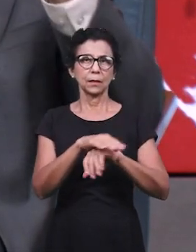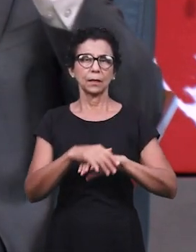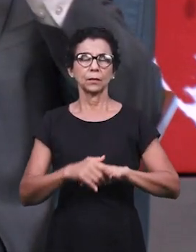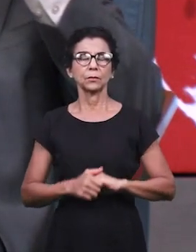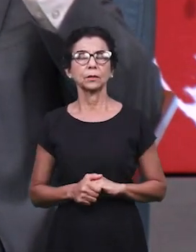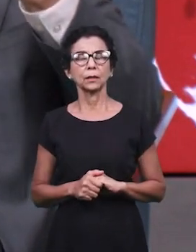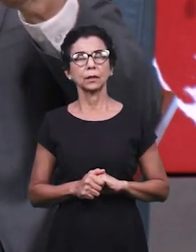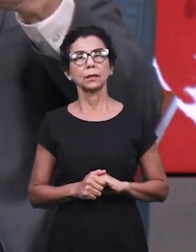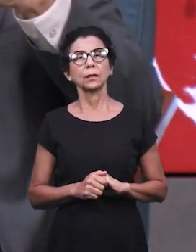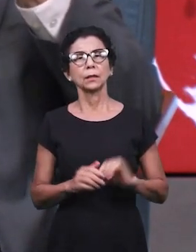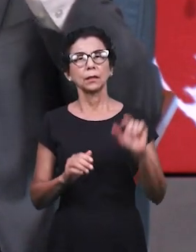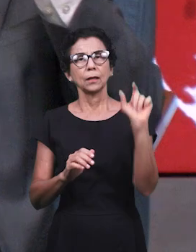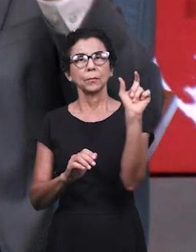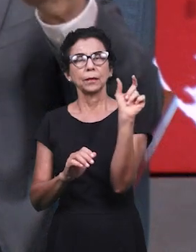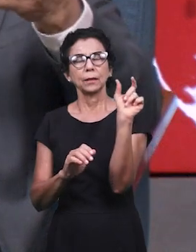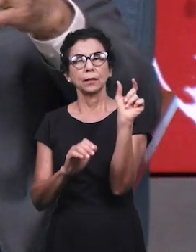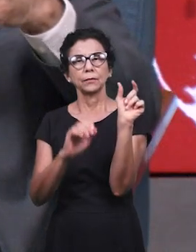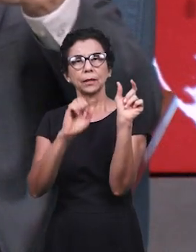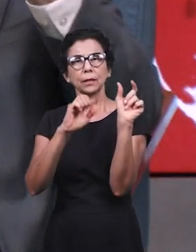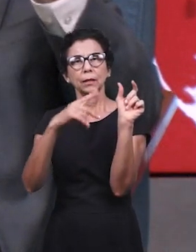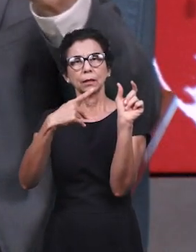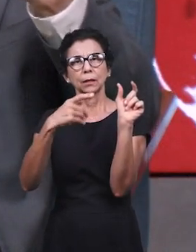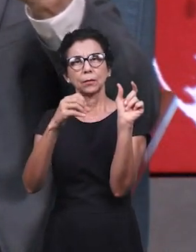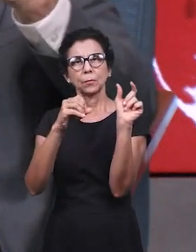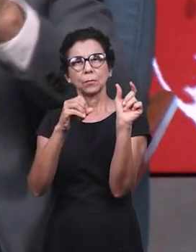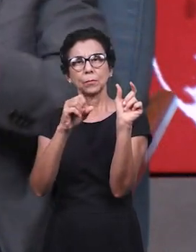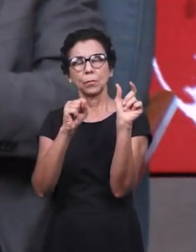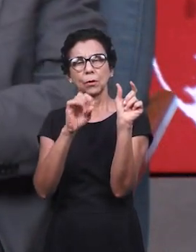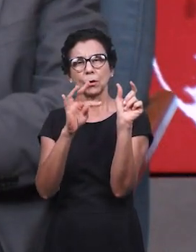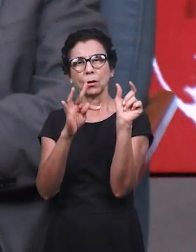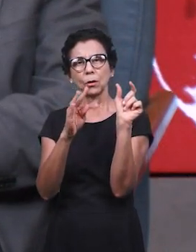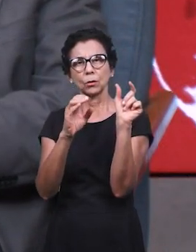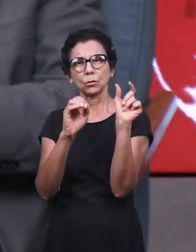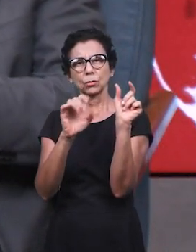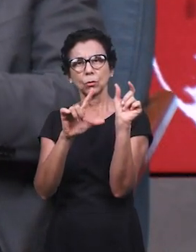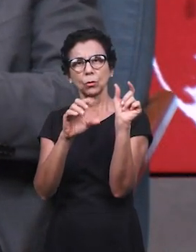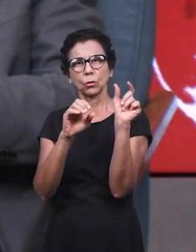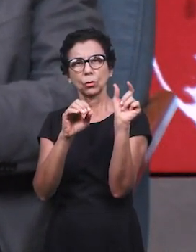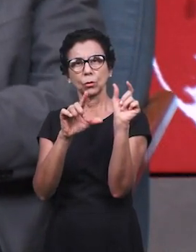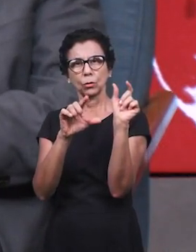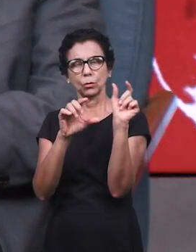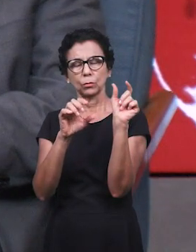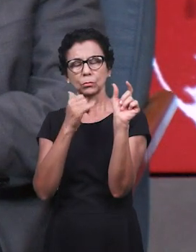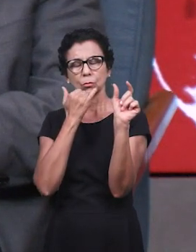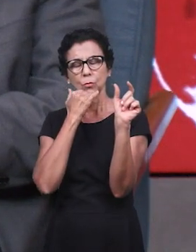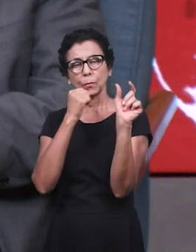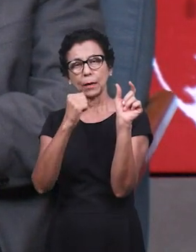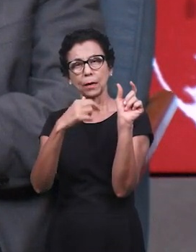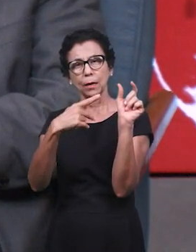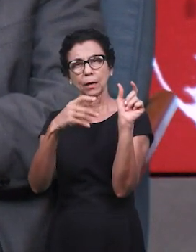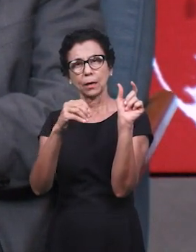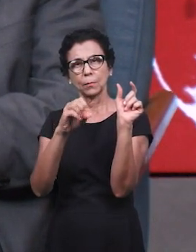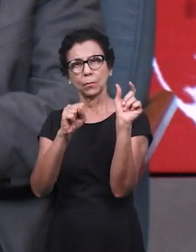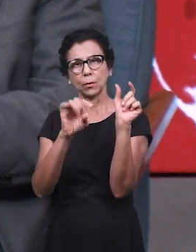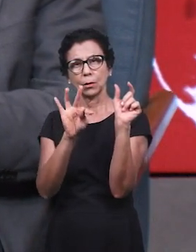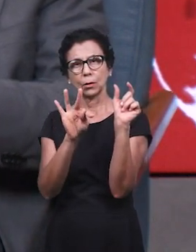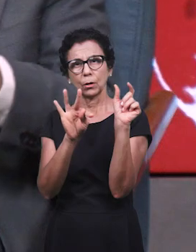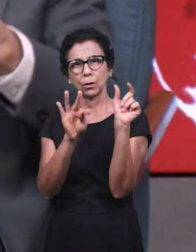apóstolo significa no grego o que é enviado, o embaixador. E Deus usou Paulo dessa